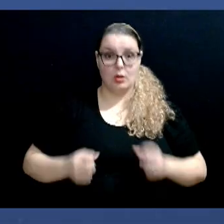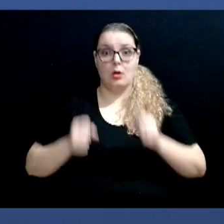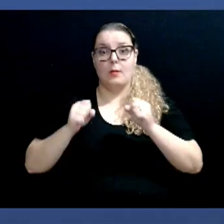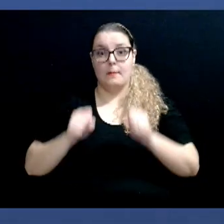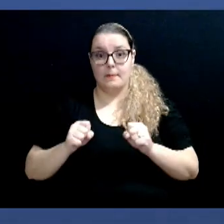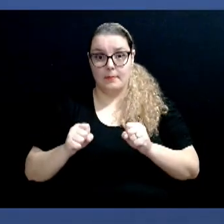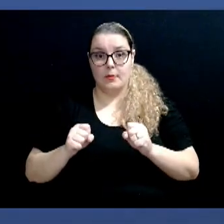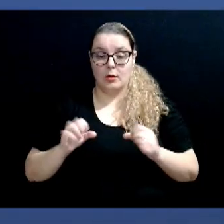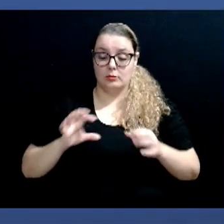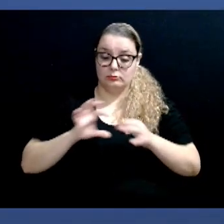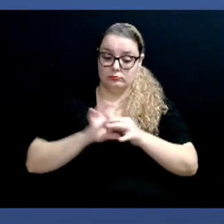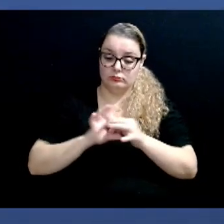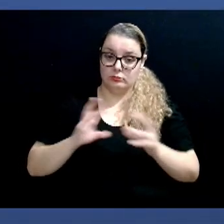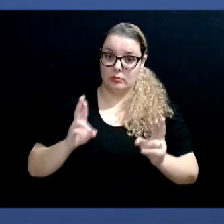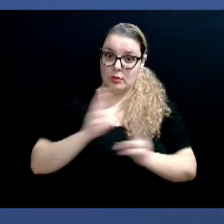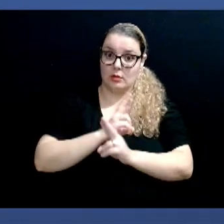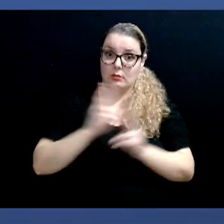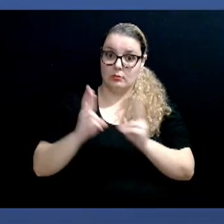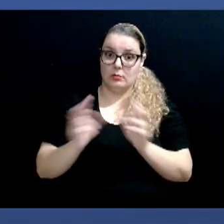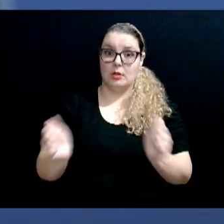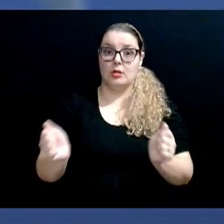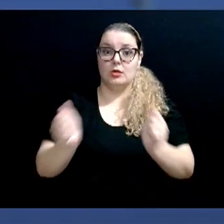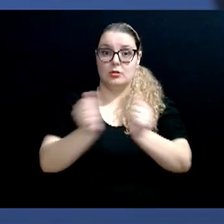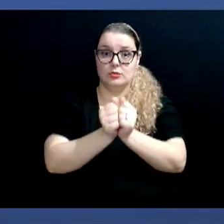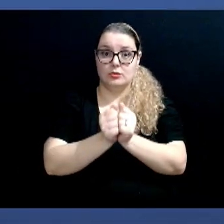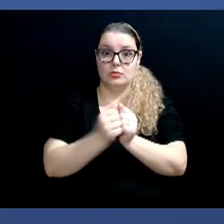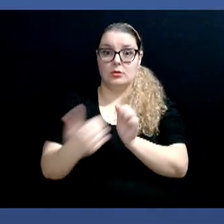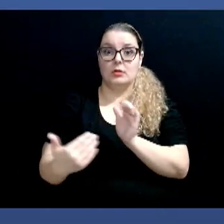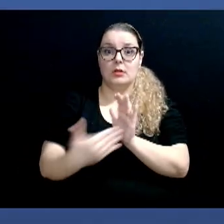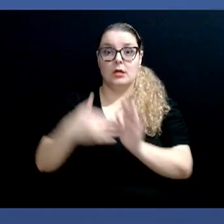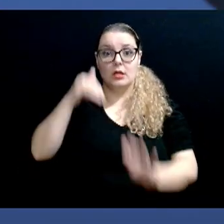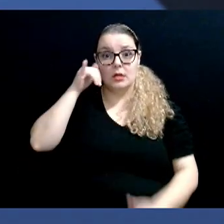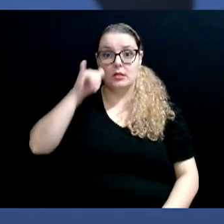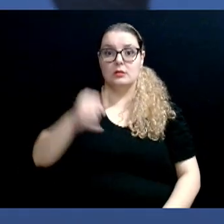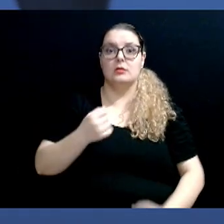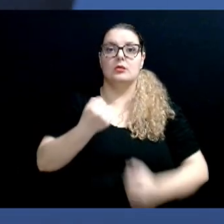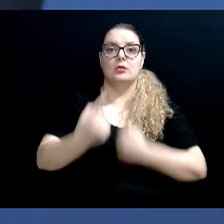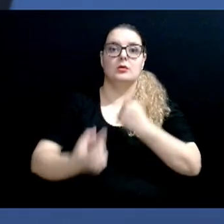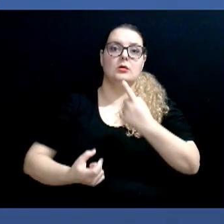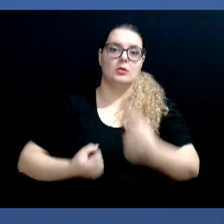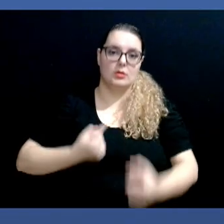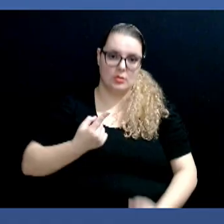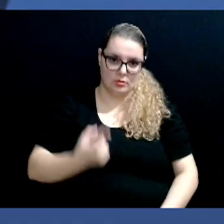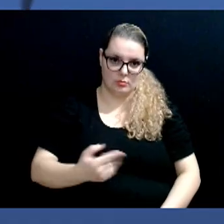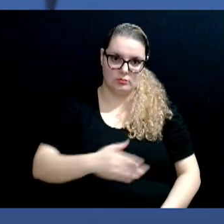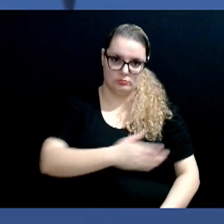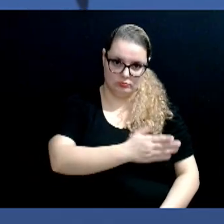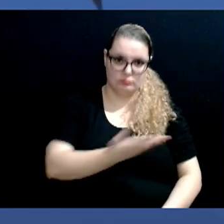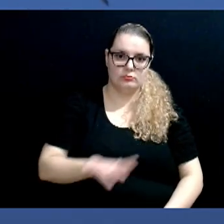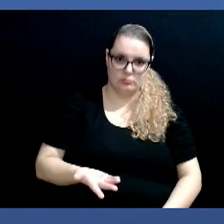manter proximidade e até evitar certos indivíduos. O comportamento